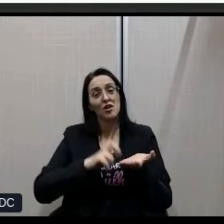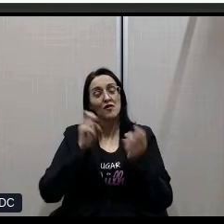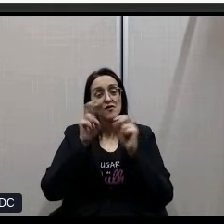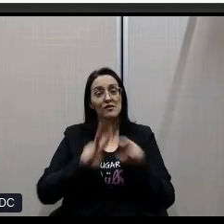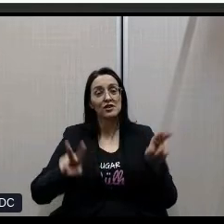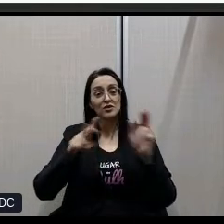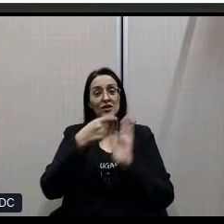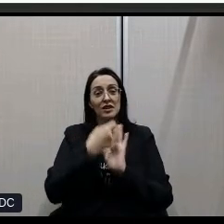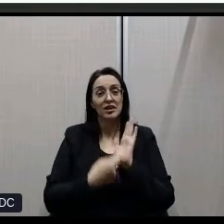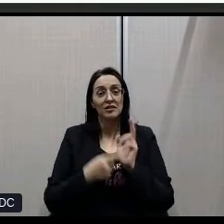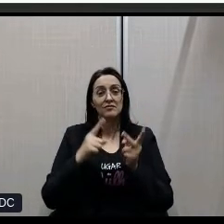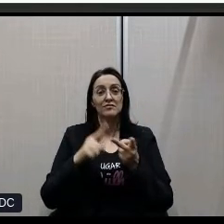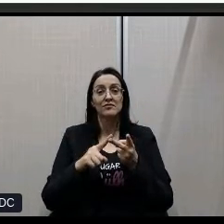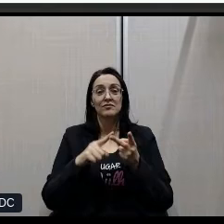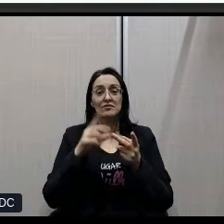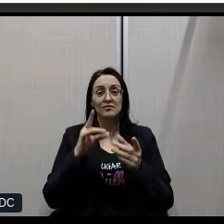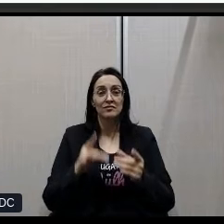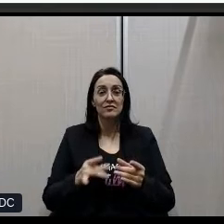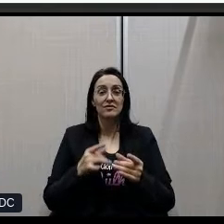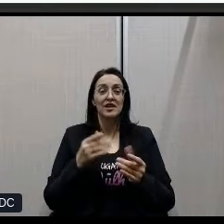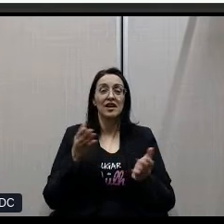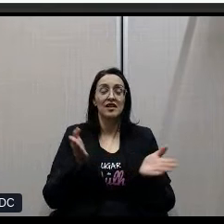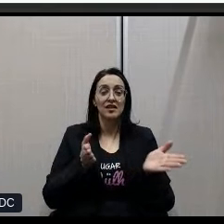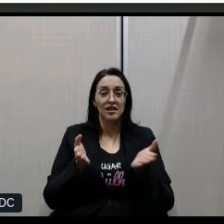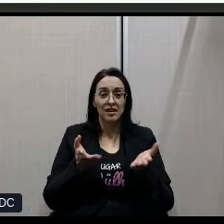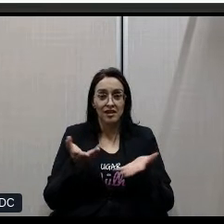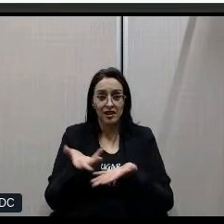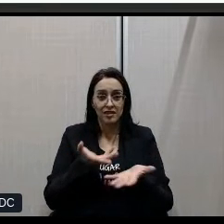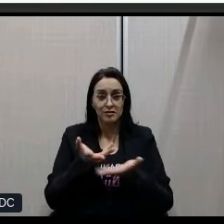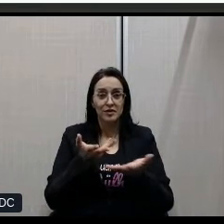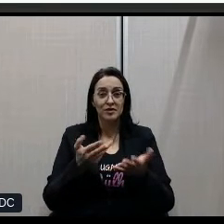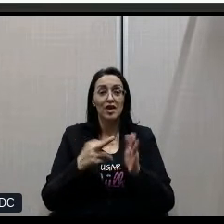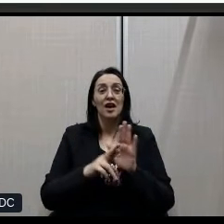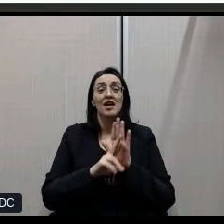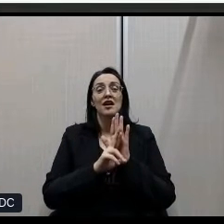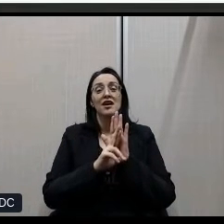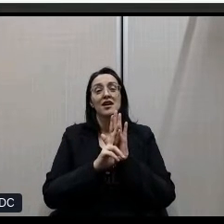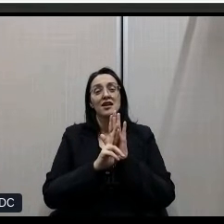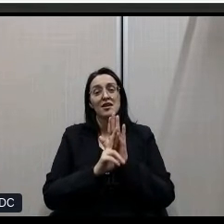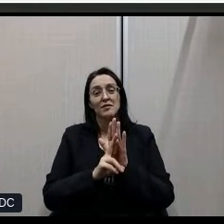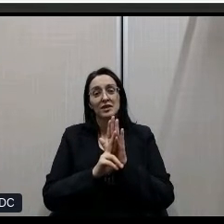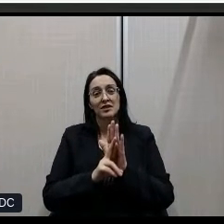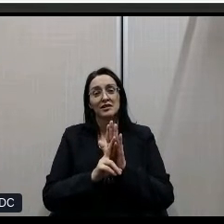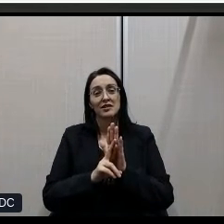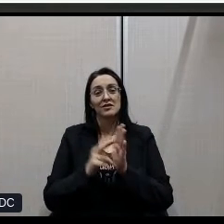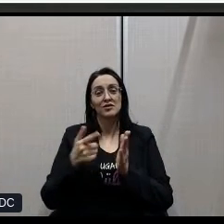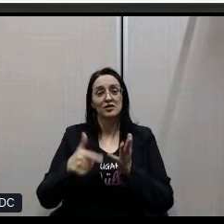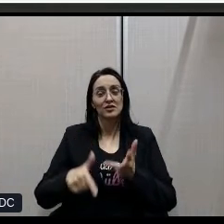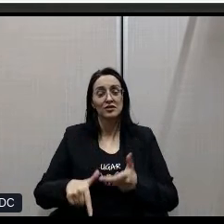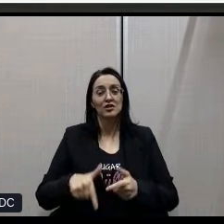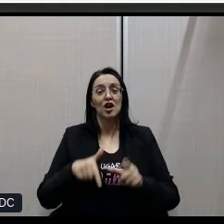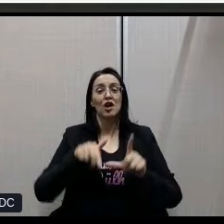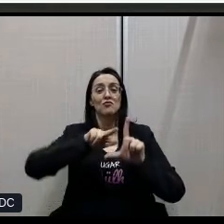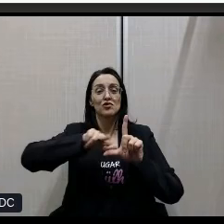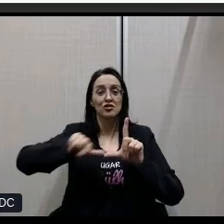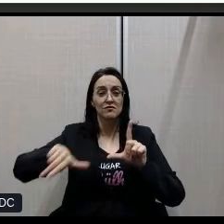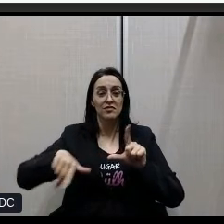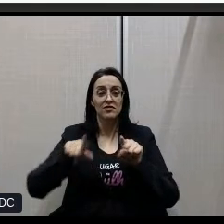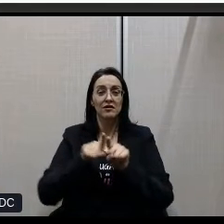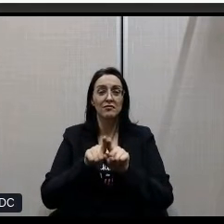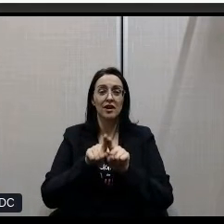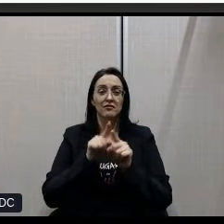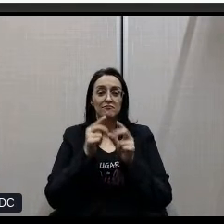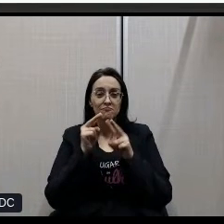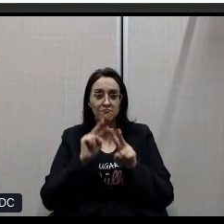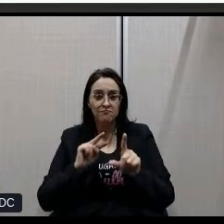textual, customização, engajamento, representação redundante, multimídia, visibilidade do estado do